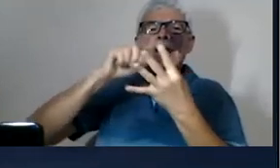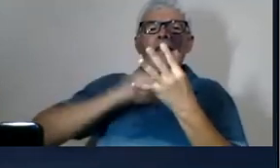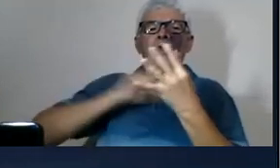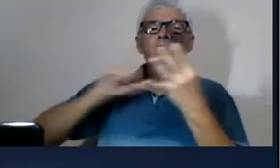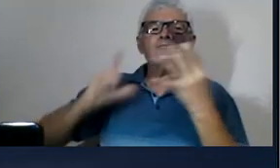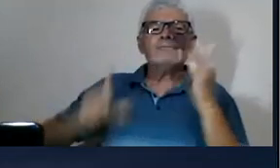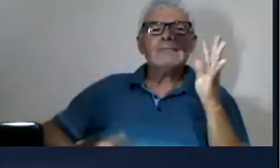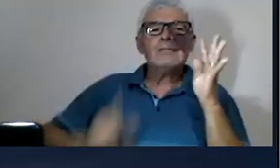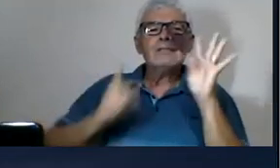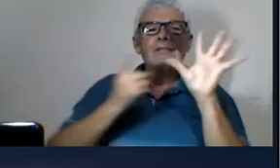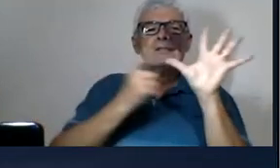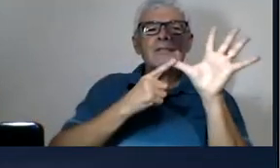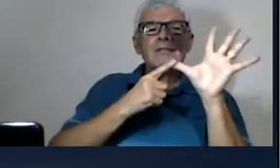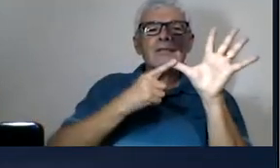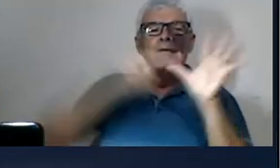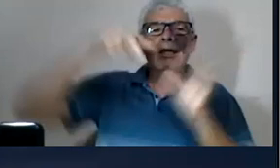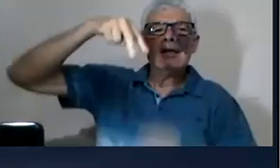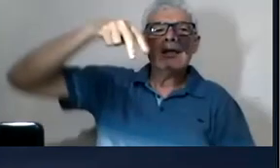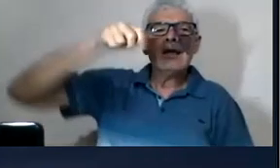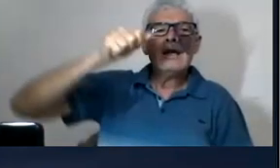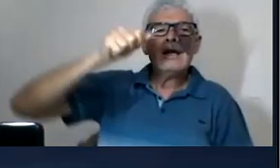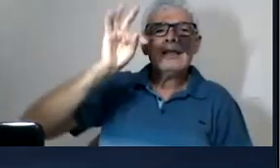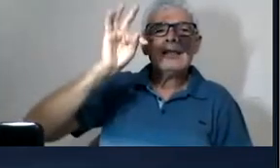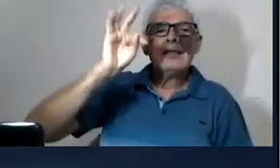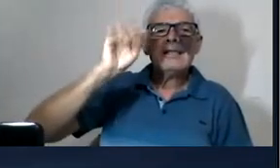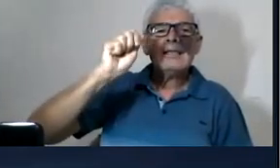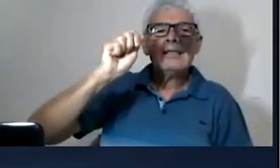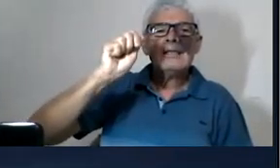Enfim, ele tinha mais ou menos a idade do meu filho mais velho.